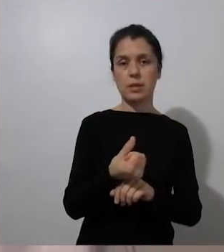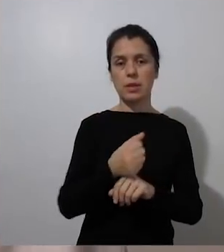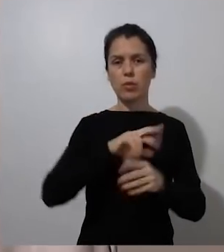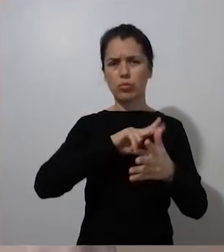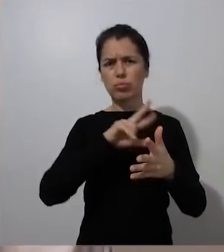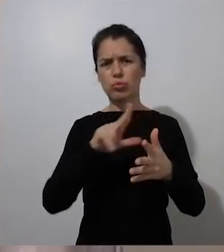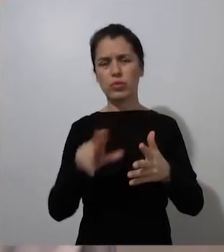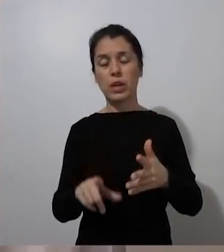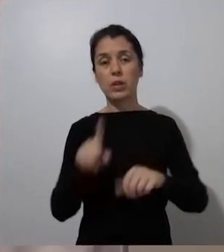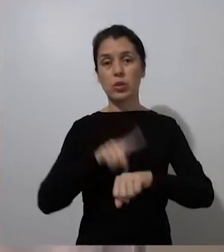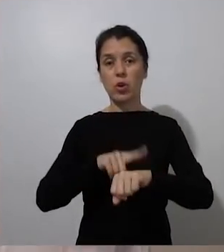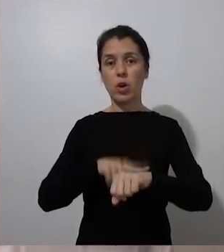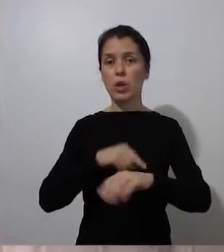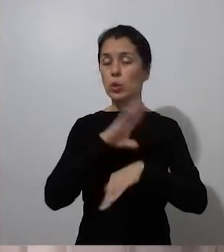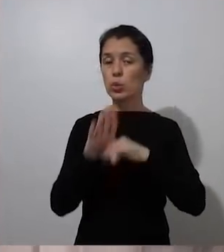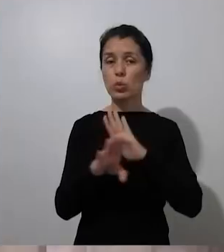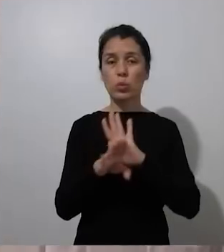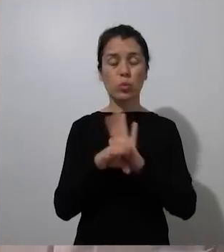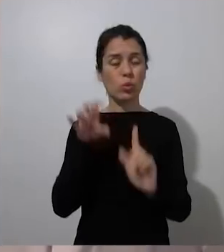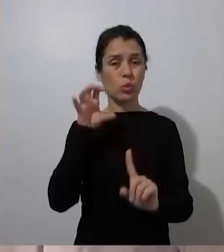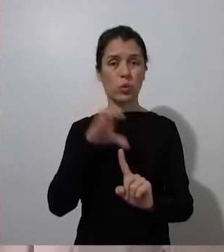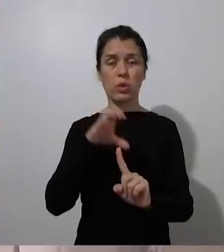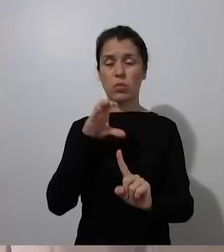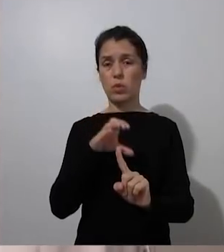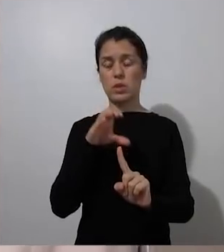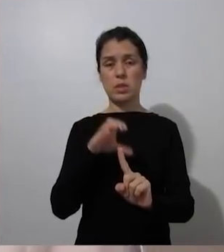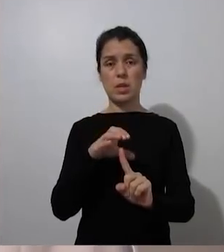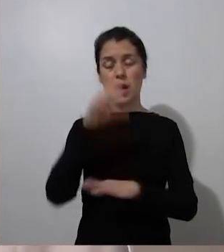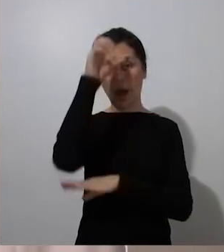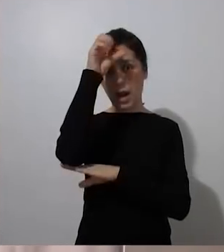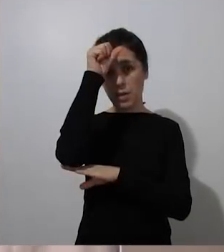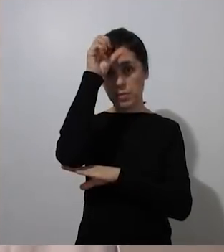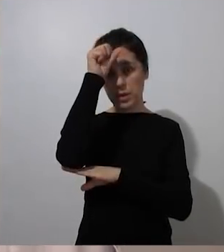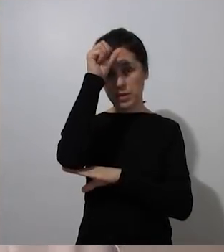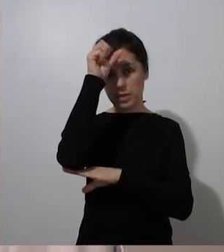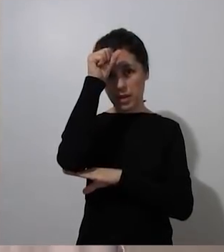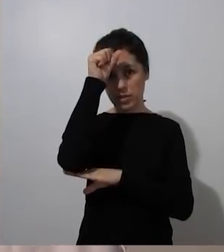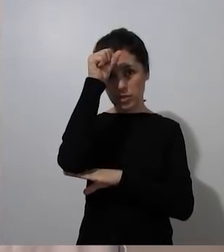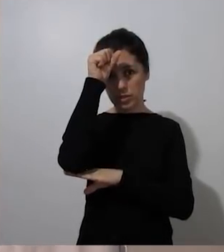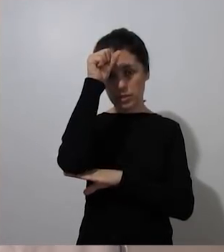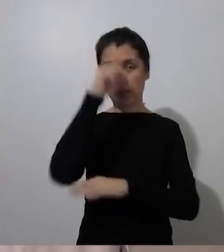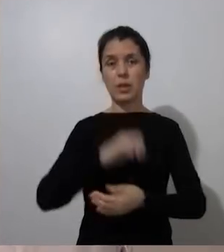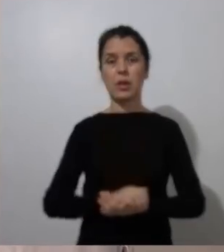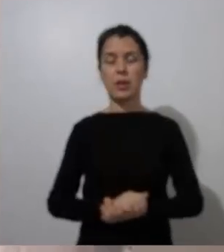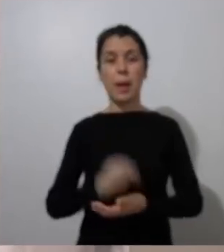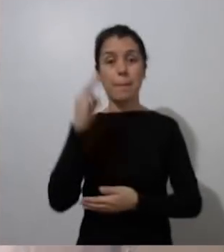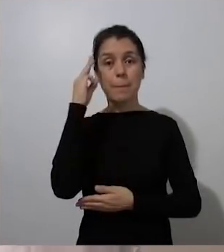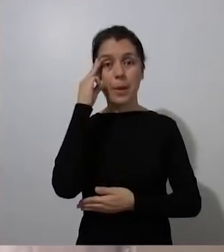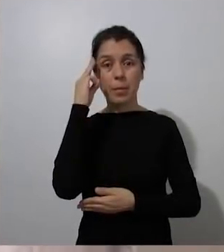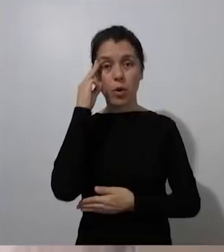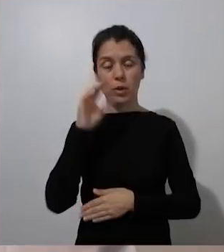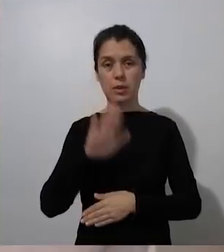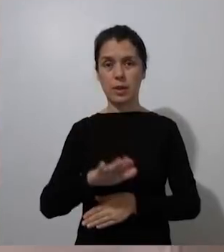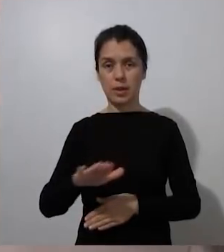acordar meia-noite, 1, 2, 3, 4, 5, 6, tudo isso vai influenciar na questão da aprendizagem, da consolidação